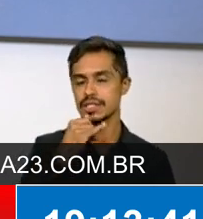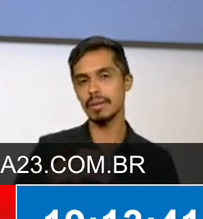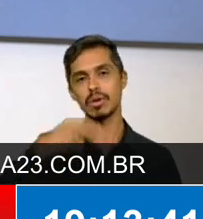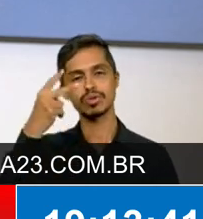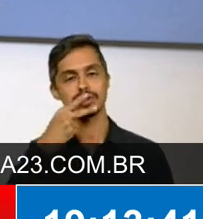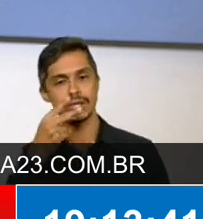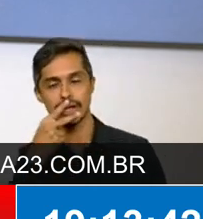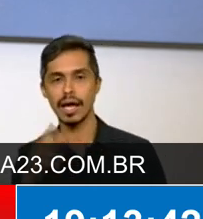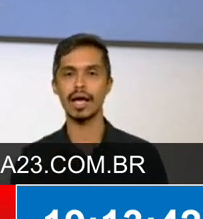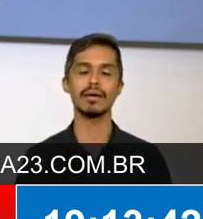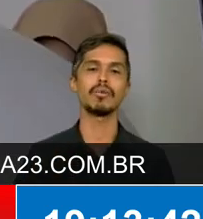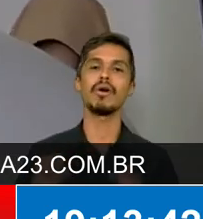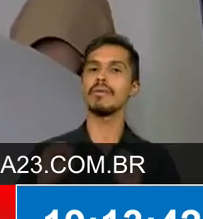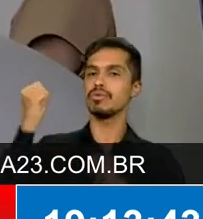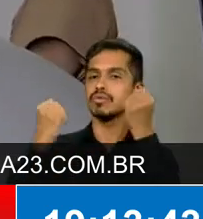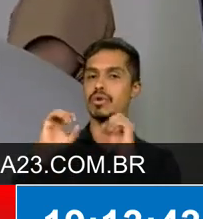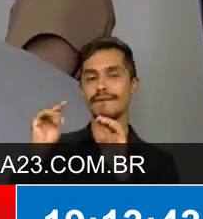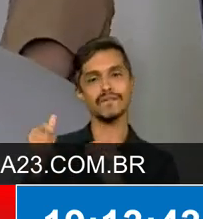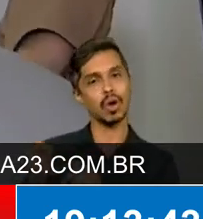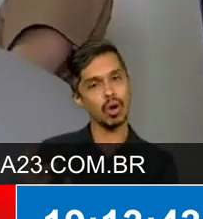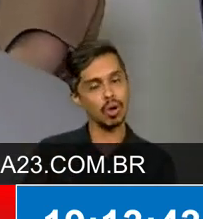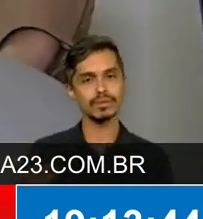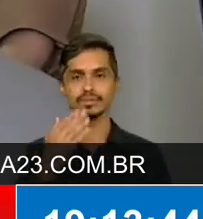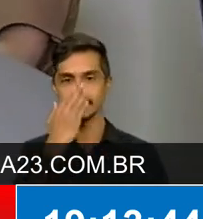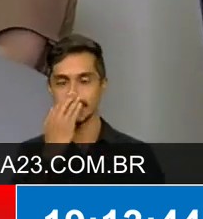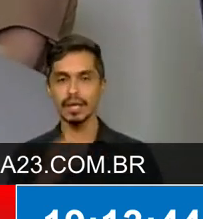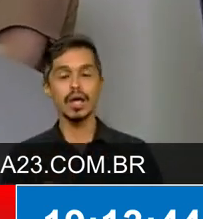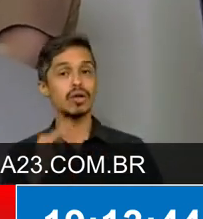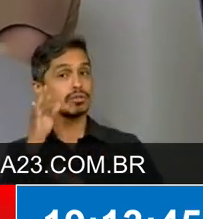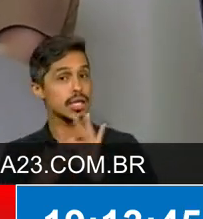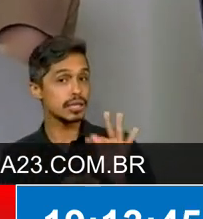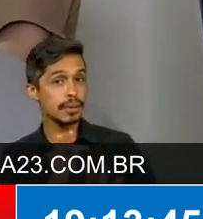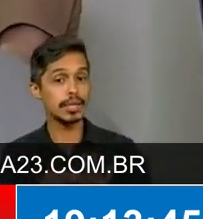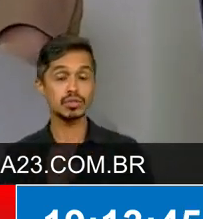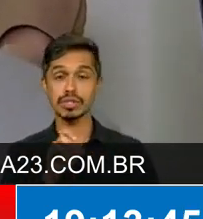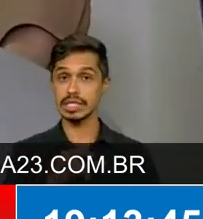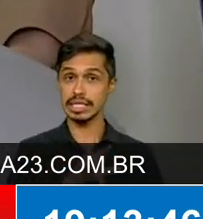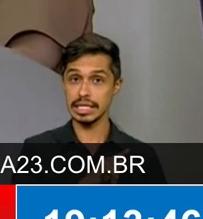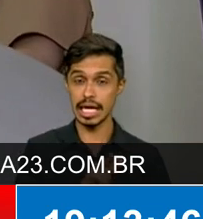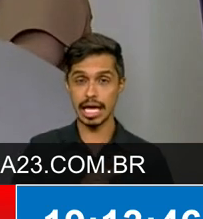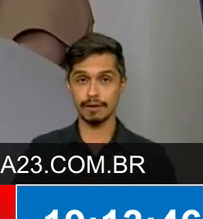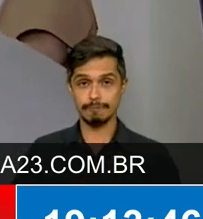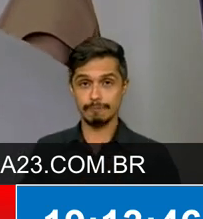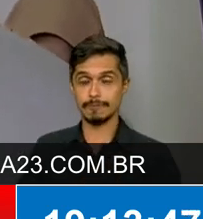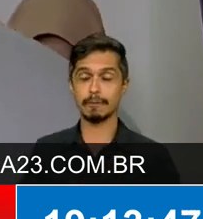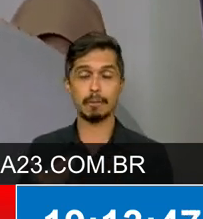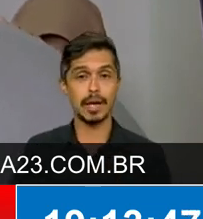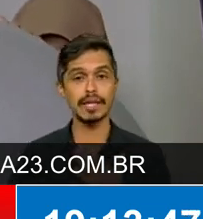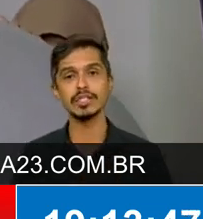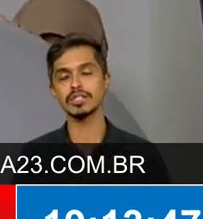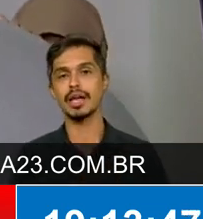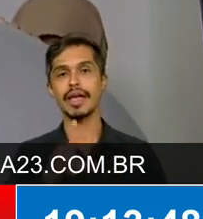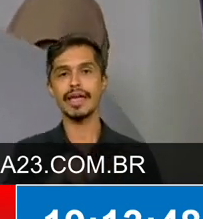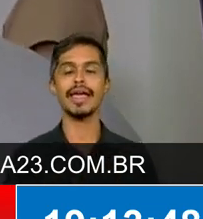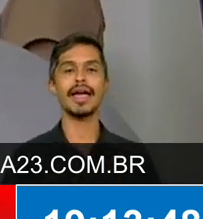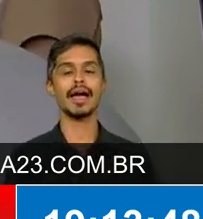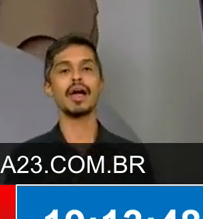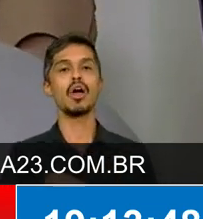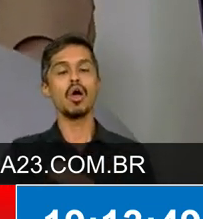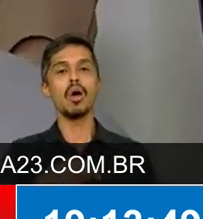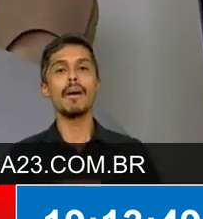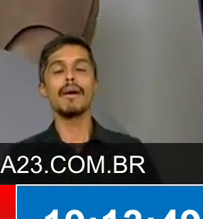tabagismo, sedentarismo, né? O tratamento indicado para quem tem incontinência urinária é a fisioterapia pélvica, que